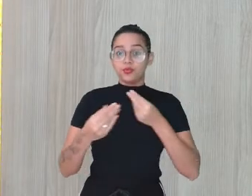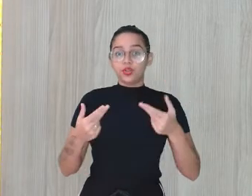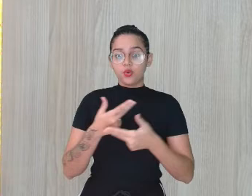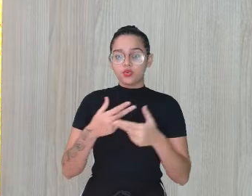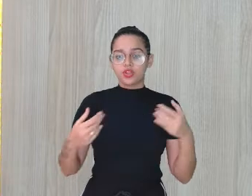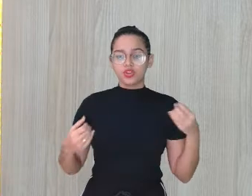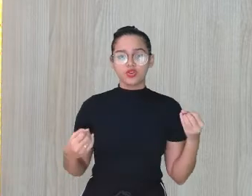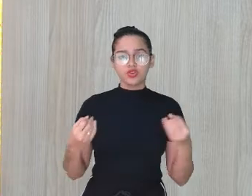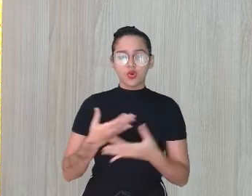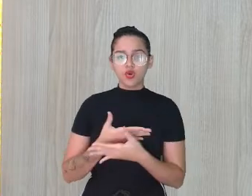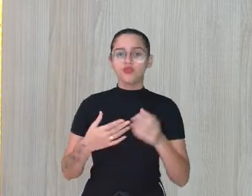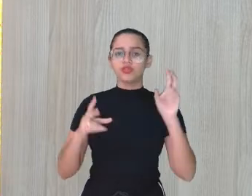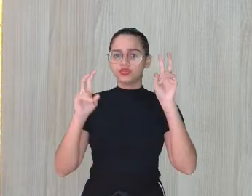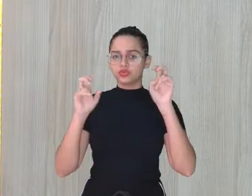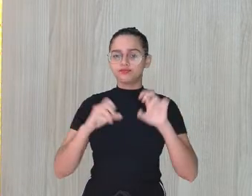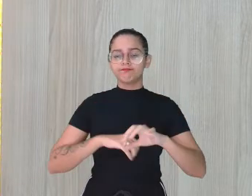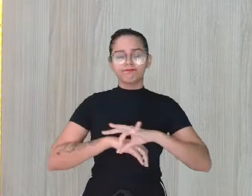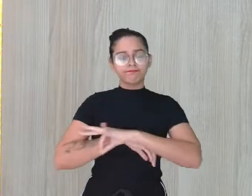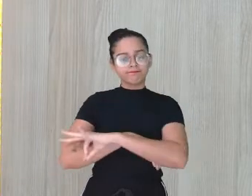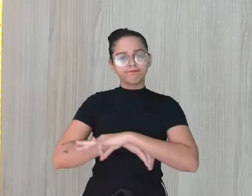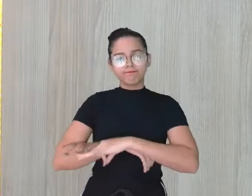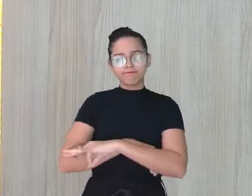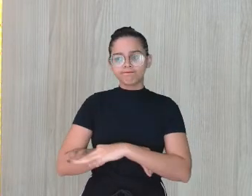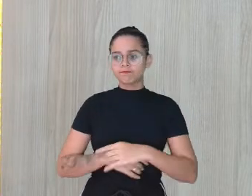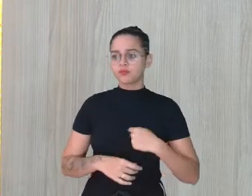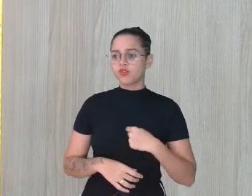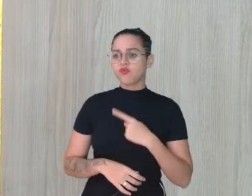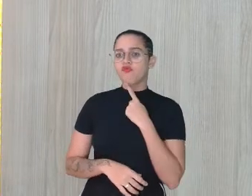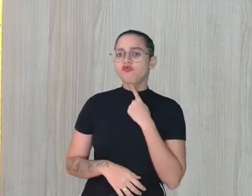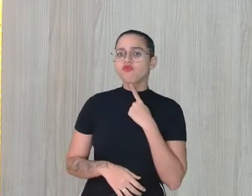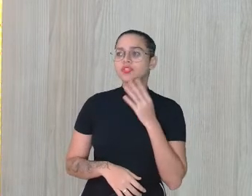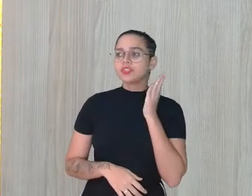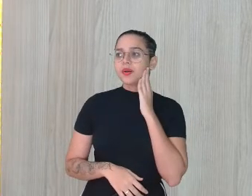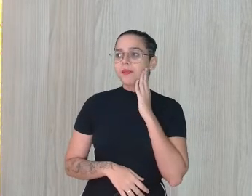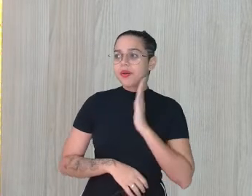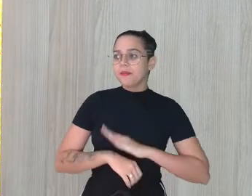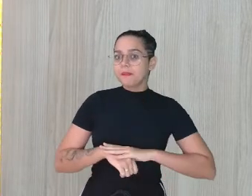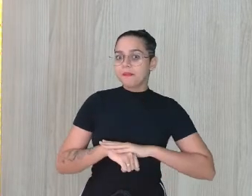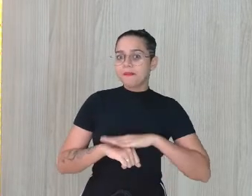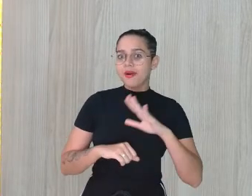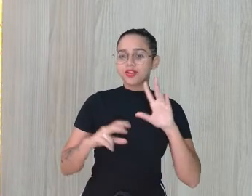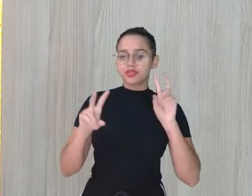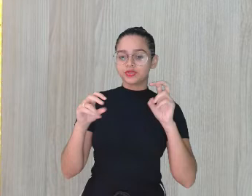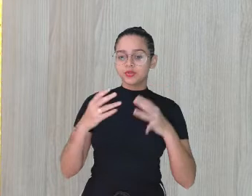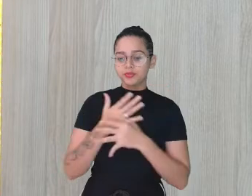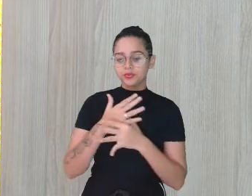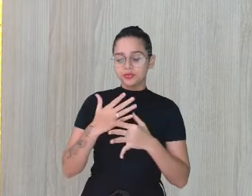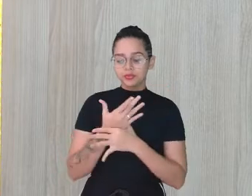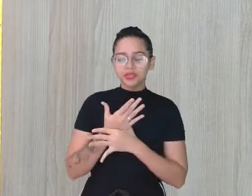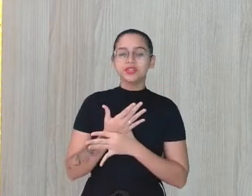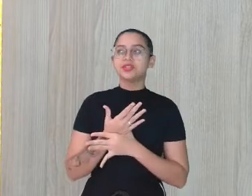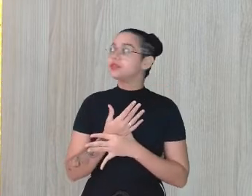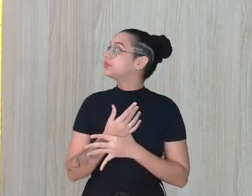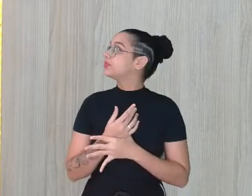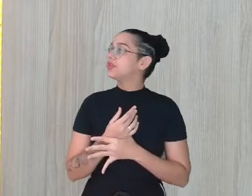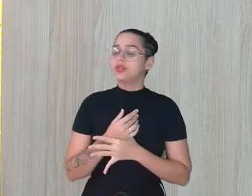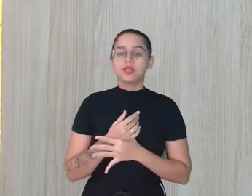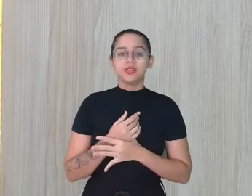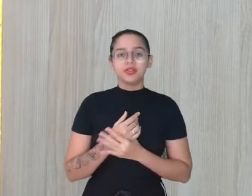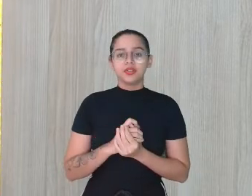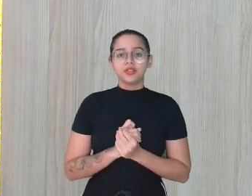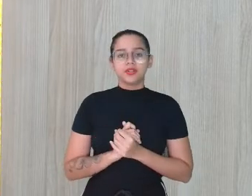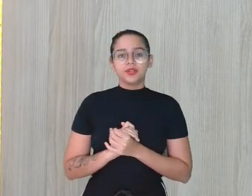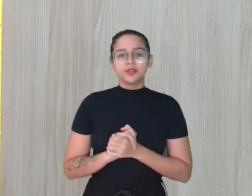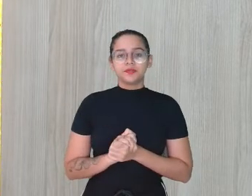novas sobre arquitetura. Fiquei com vontade de saber mais sobre o urbanismo, né? Foi corridinho, né?